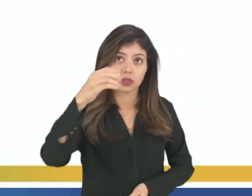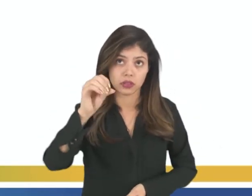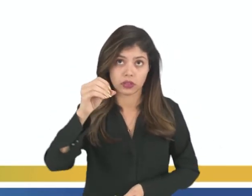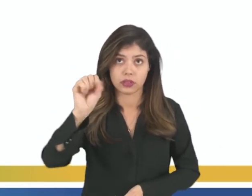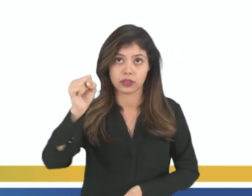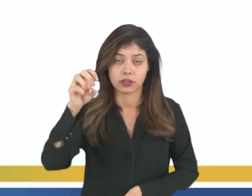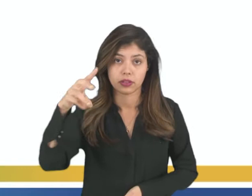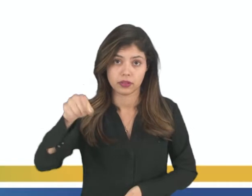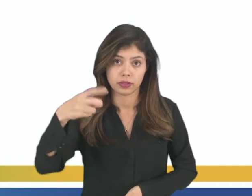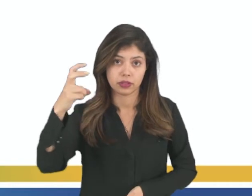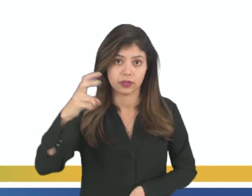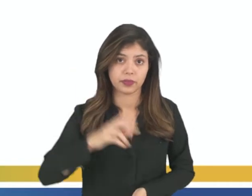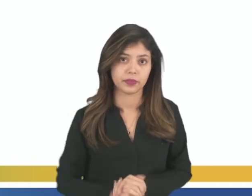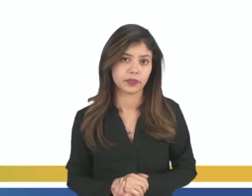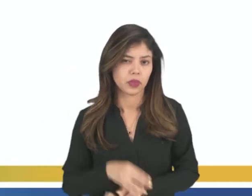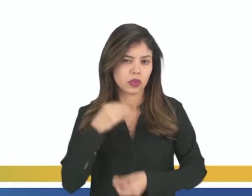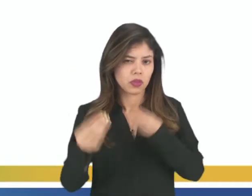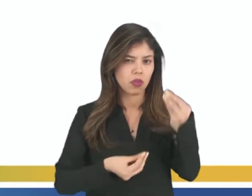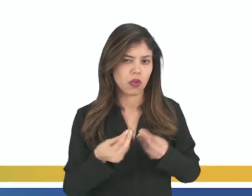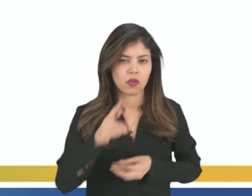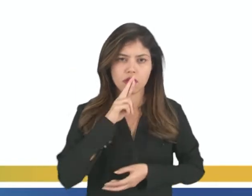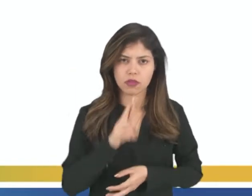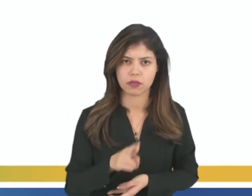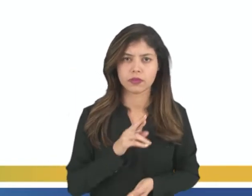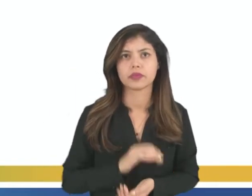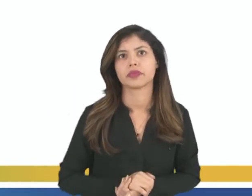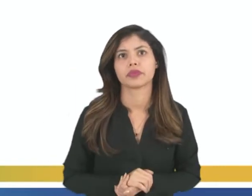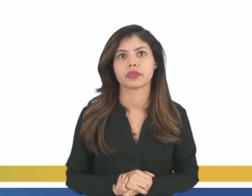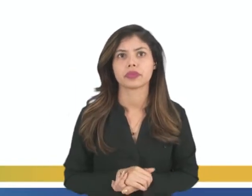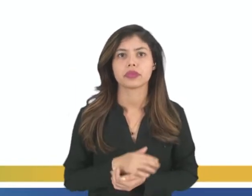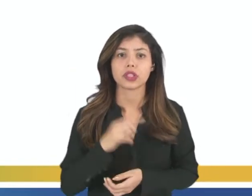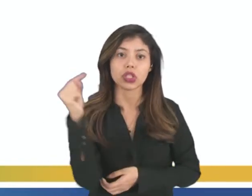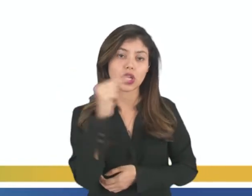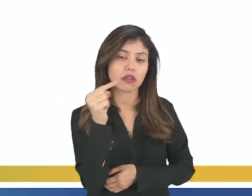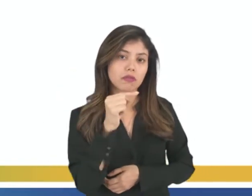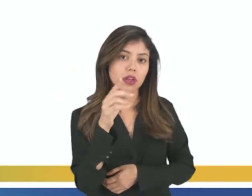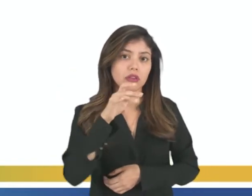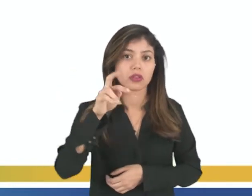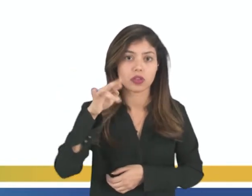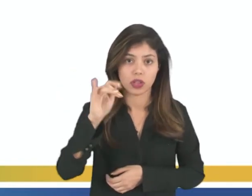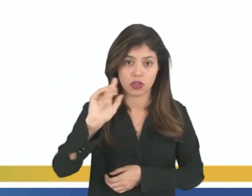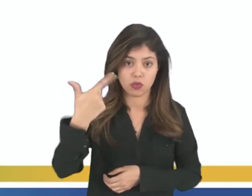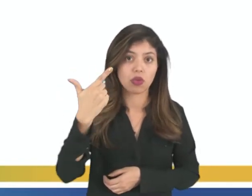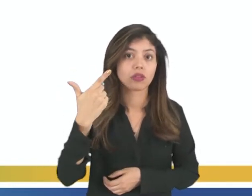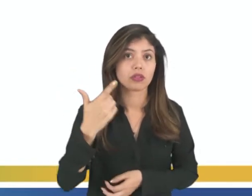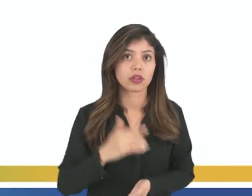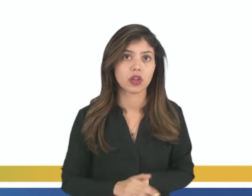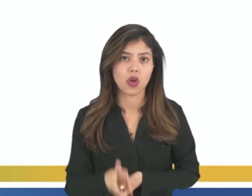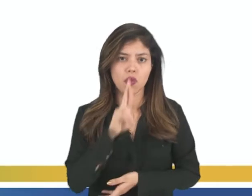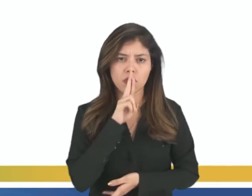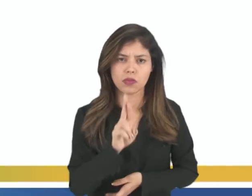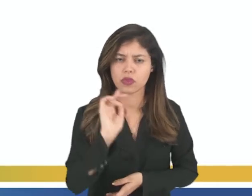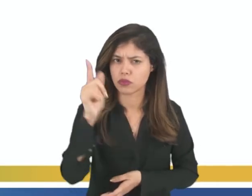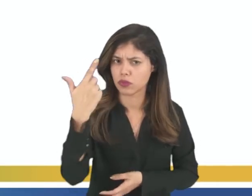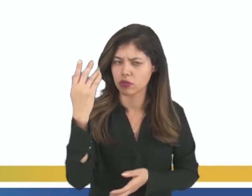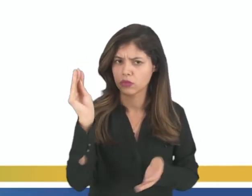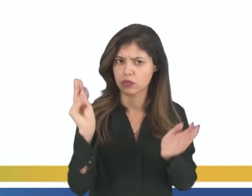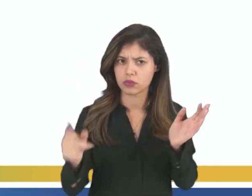1.180,5. Como o cálculo de entalpia é a entalpia do produto menos a entalpia do reagente, olha o valor do nosso